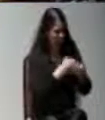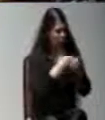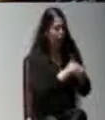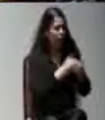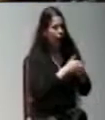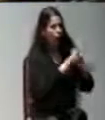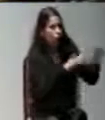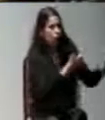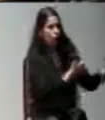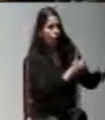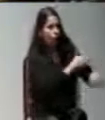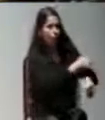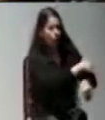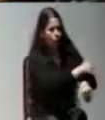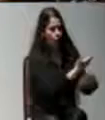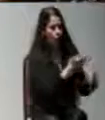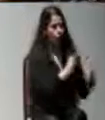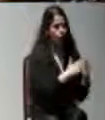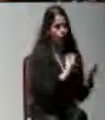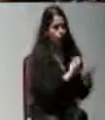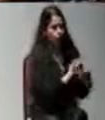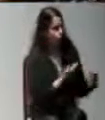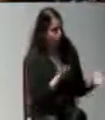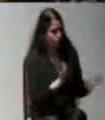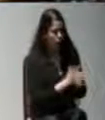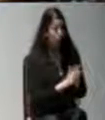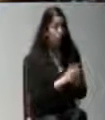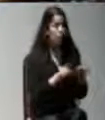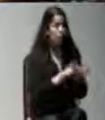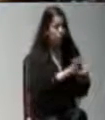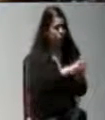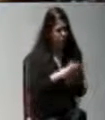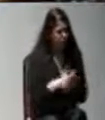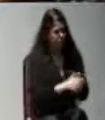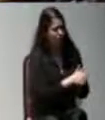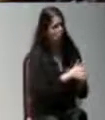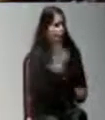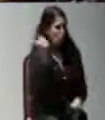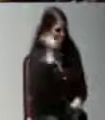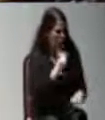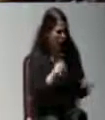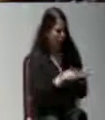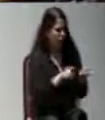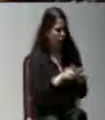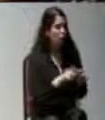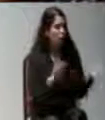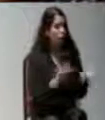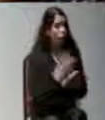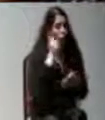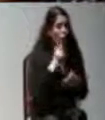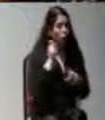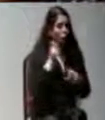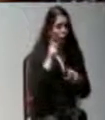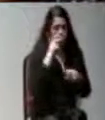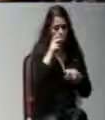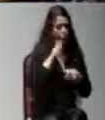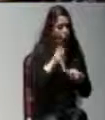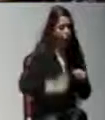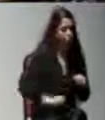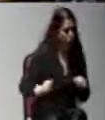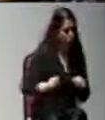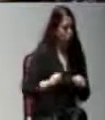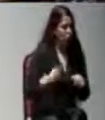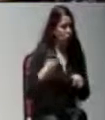rua, os índices alarmantes de feminicídio e de mortes de mulheres vítimas de aborto clandestinos são apenas